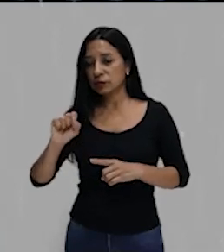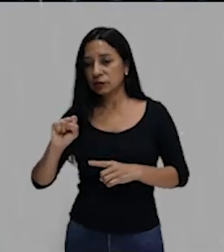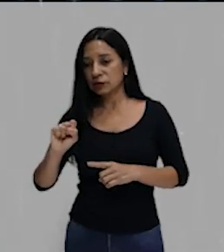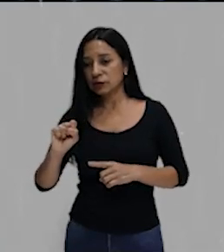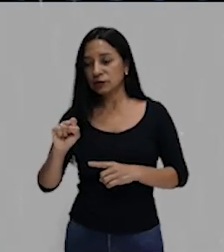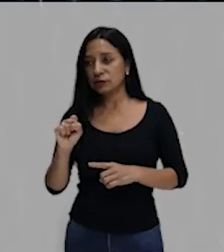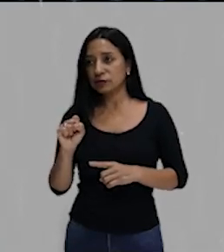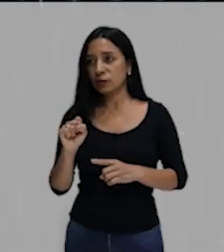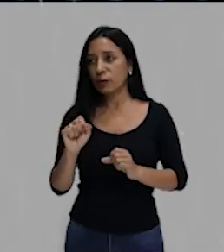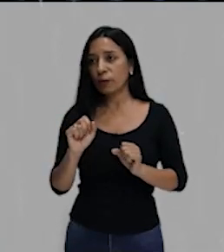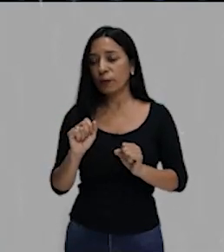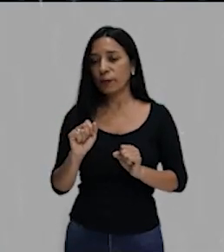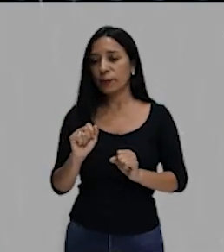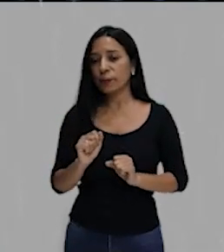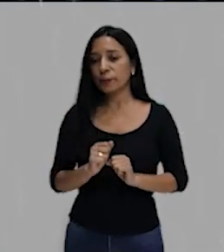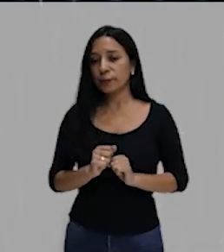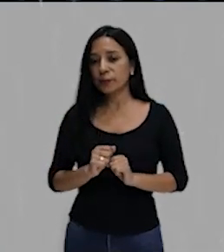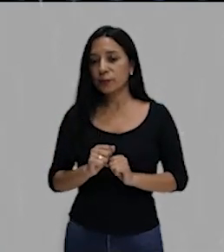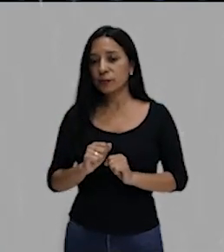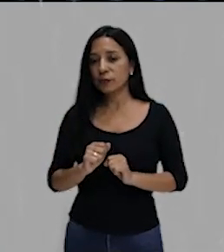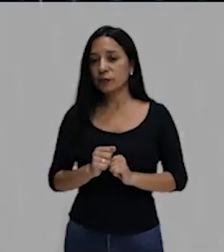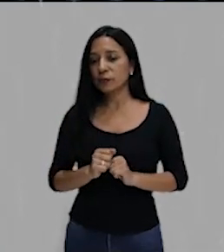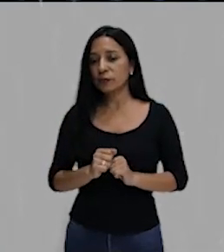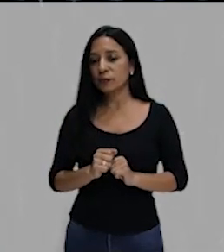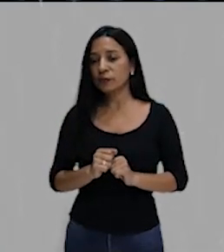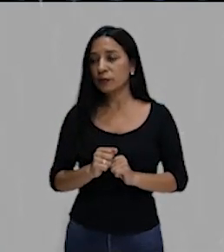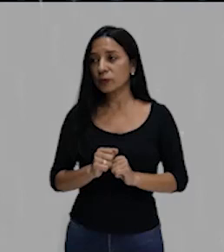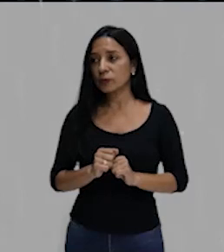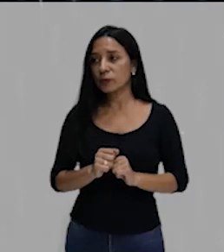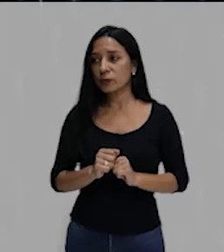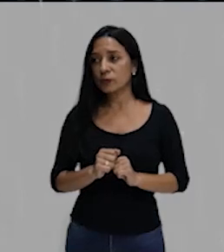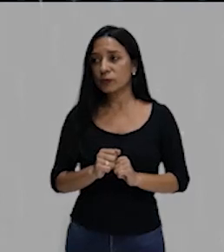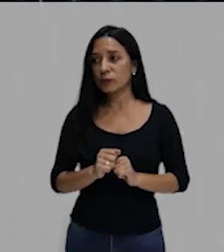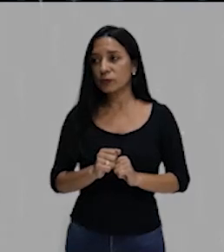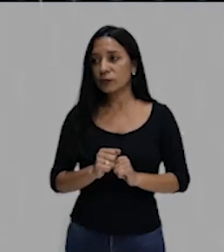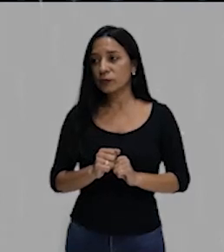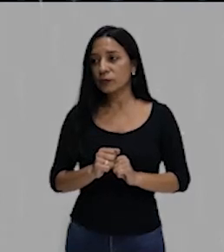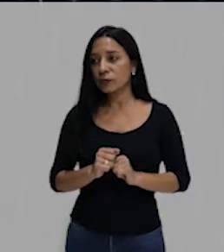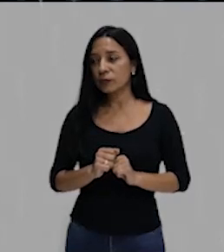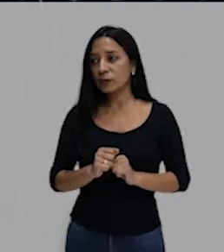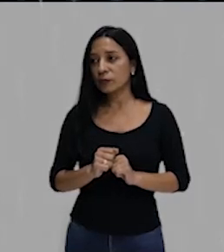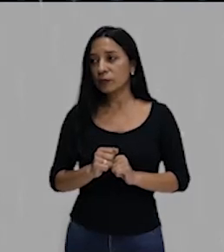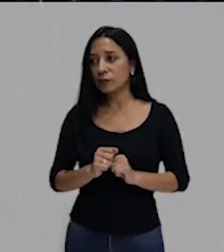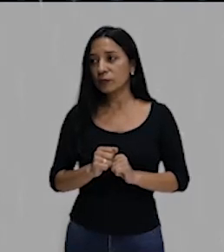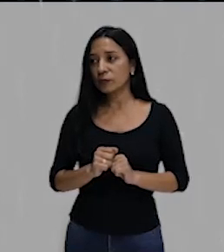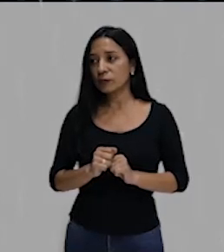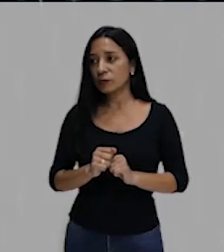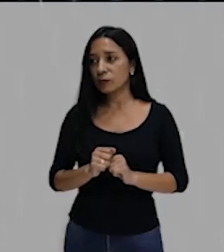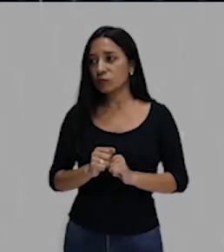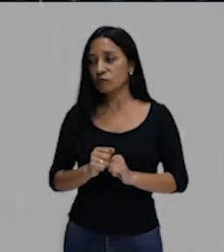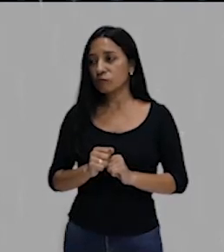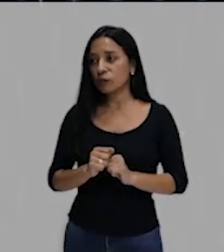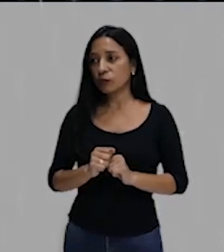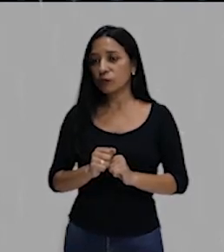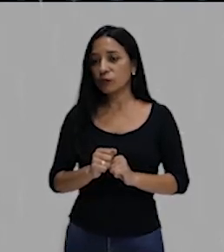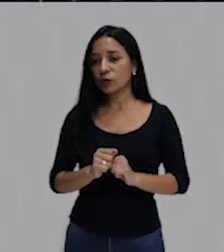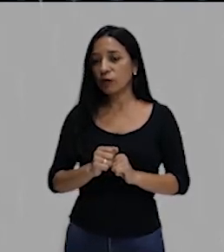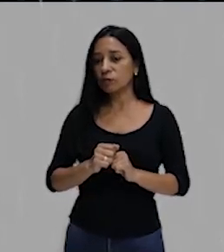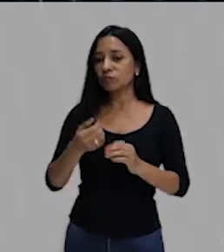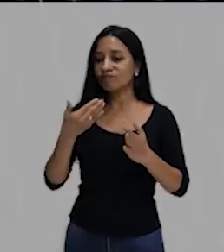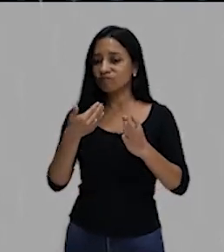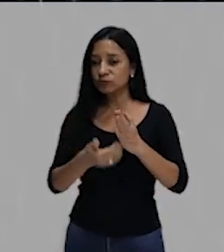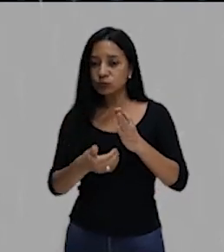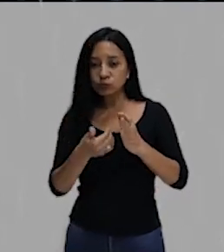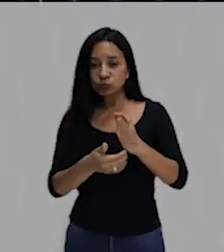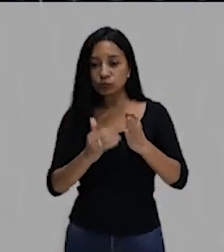clorofluorcarbono, esse tipo de gás ele acaba agredindo a camada de ozônio, destruindo